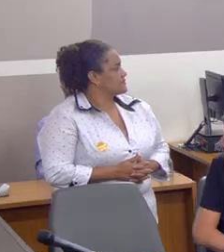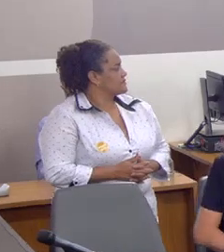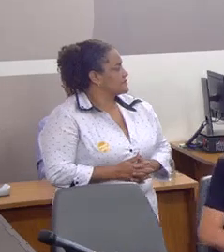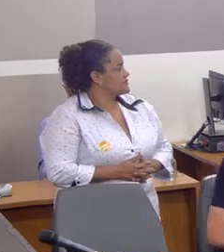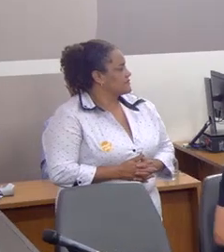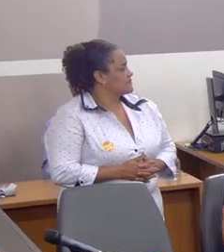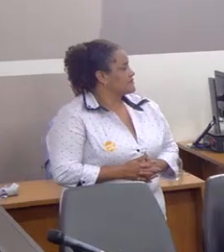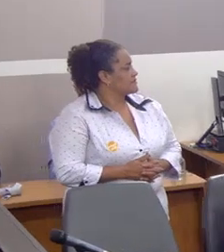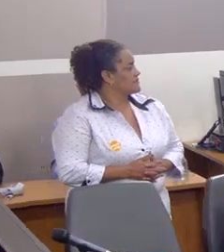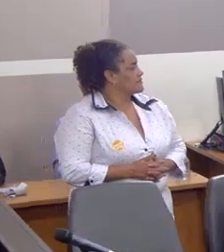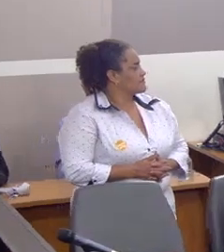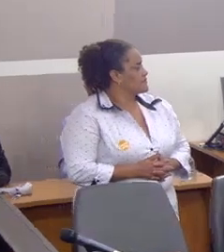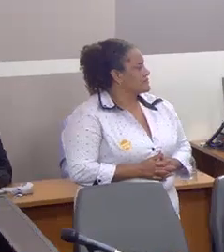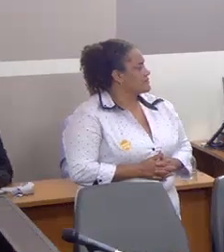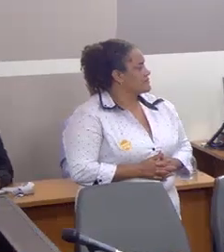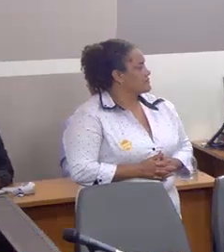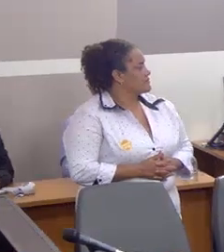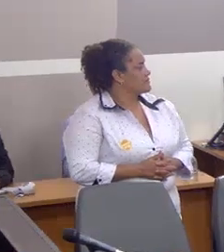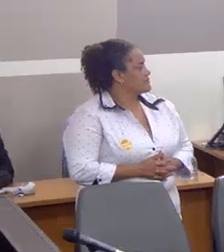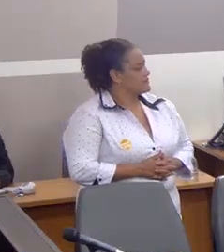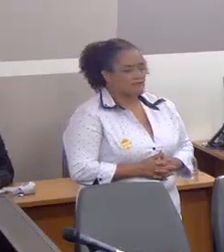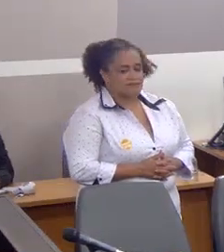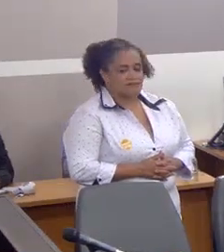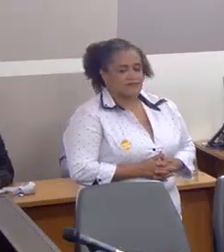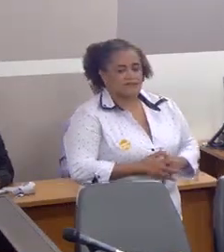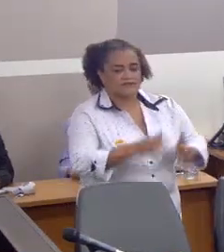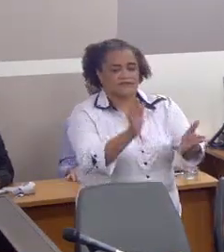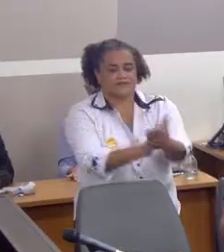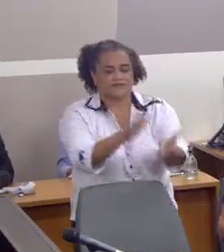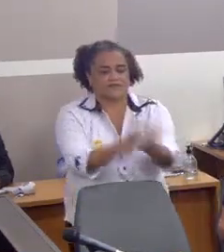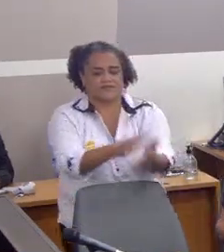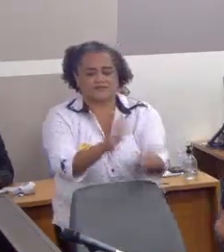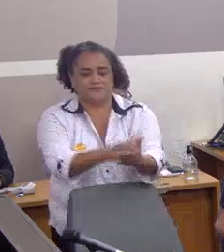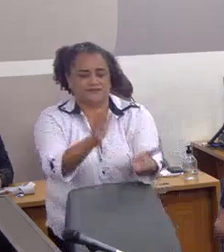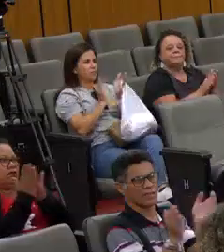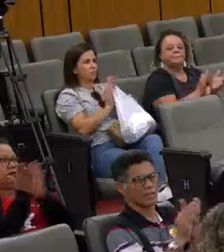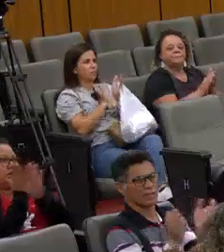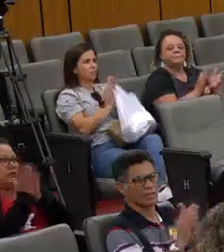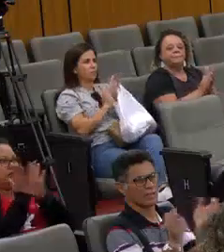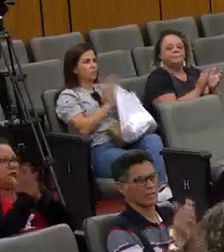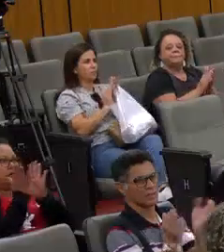e nós vamos abraçar essa causa juntos é com todos que estão aqui